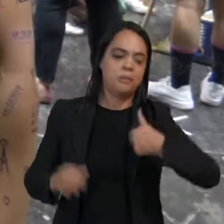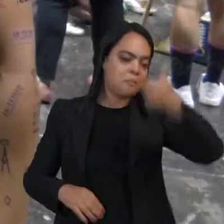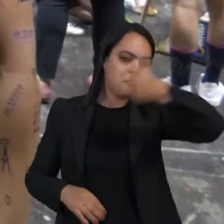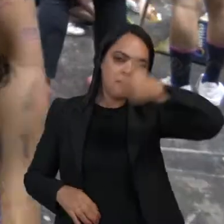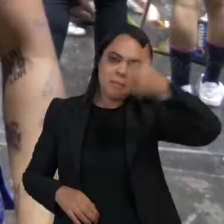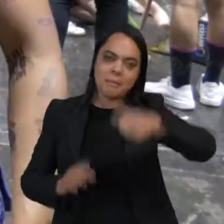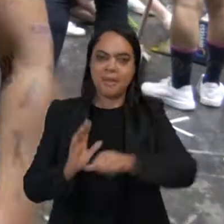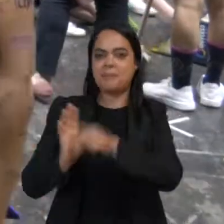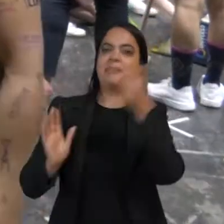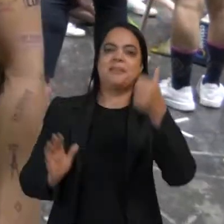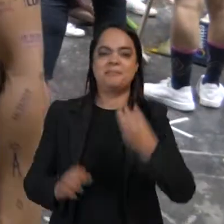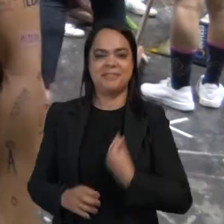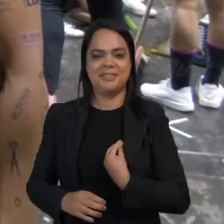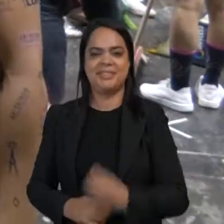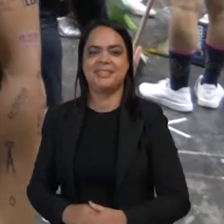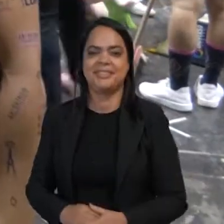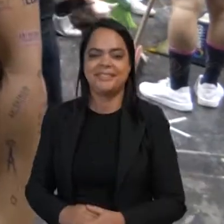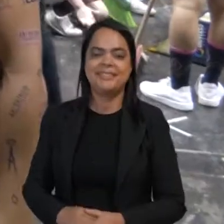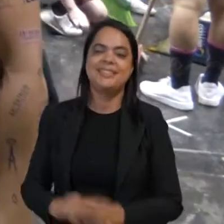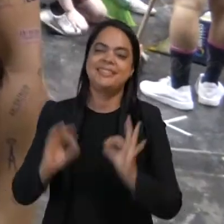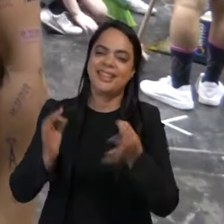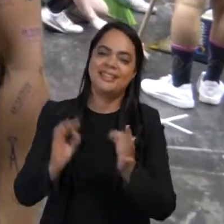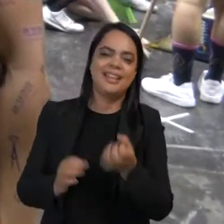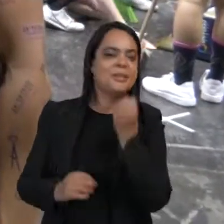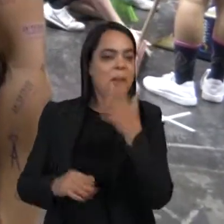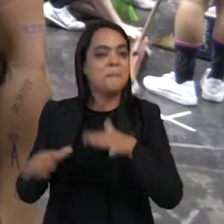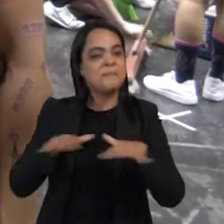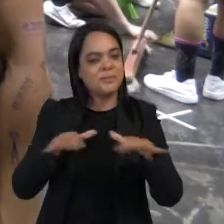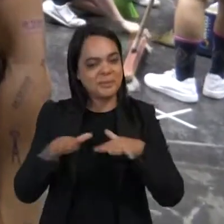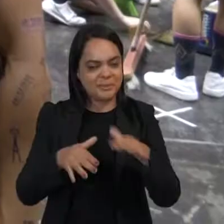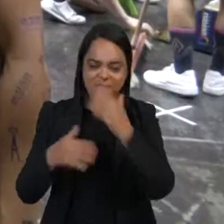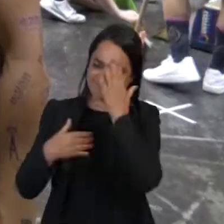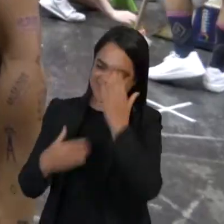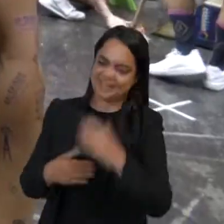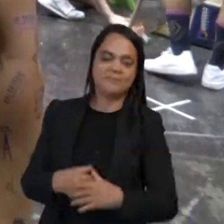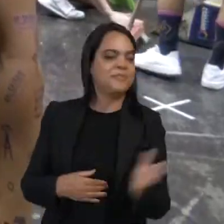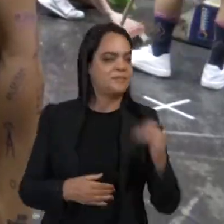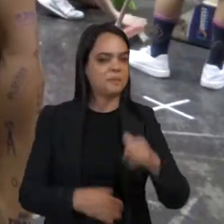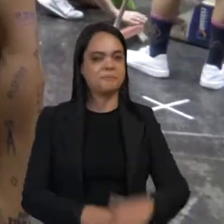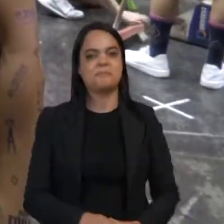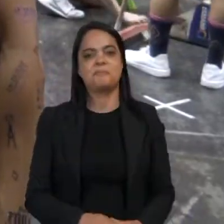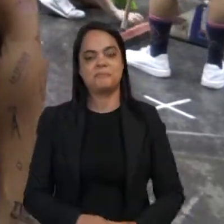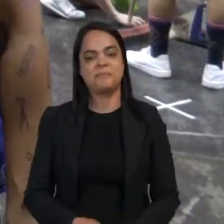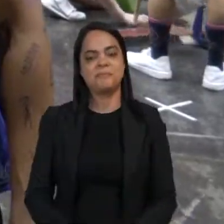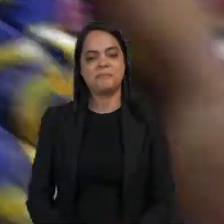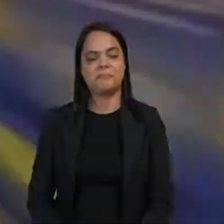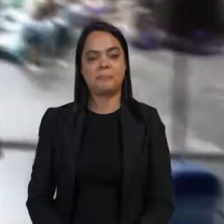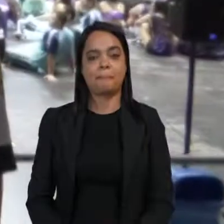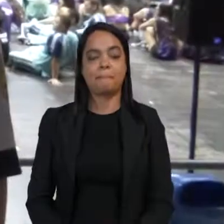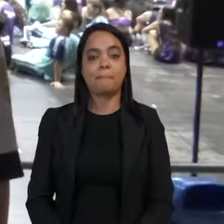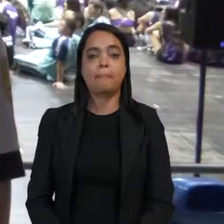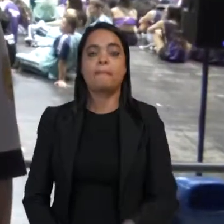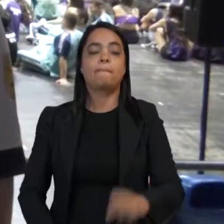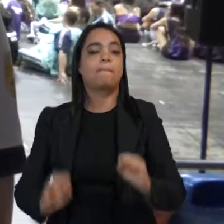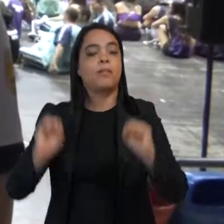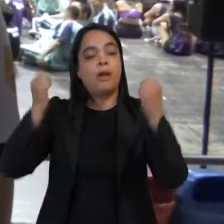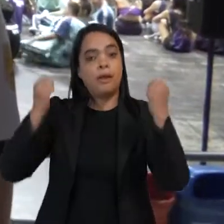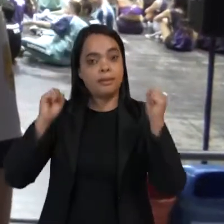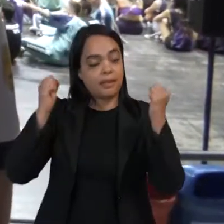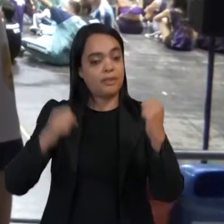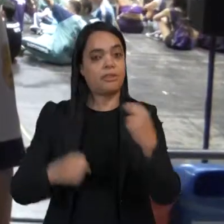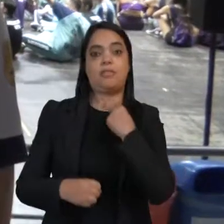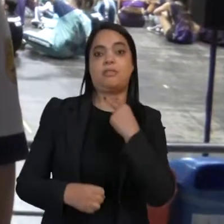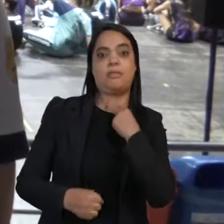ser o primeiro, pela primeira vez na vida aí. Então é isso, bons jogos. Obrigado. E vamos que vamos. E uma atlética